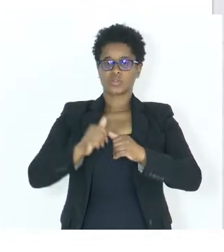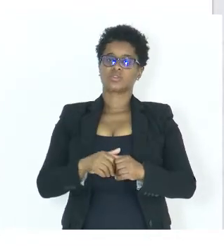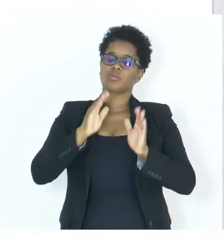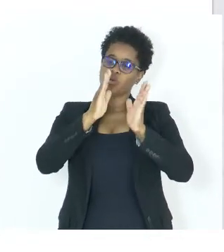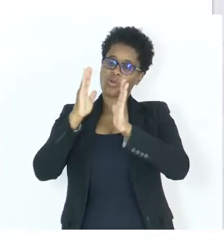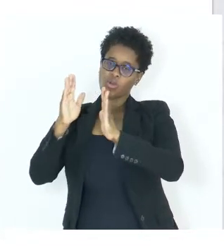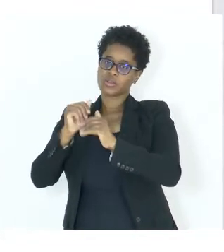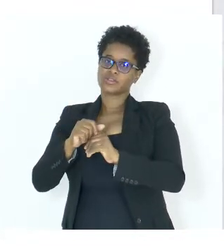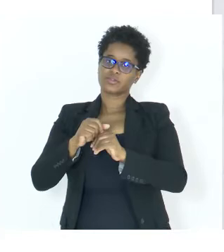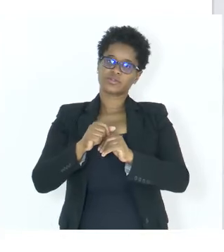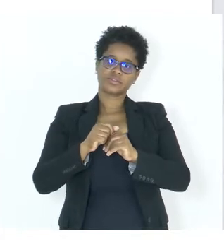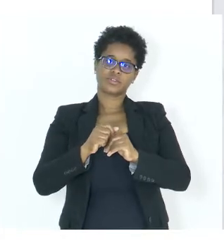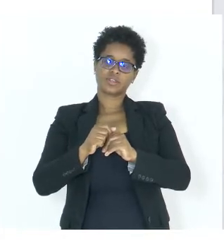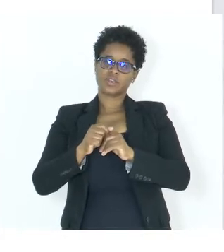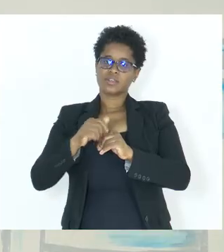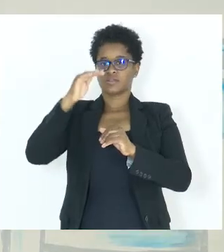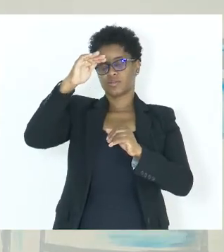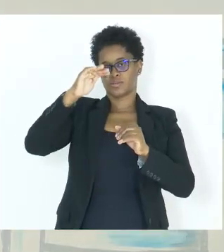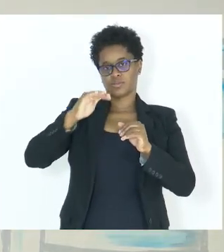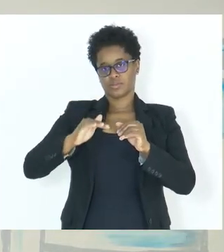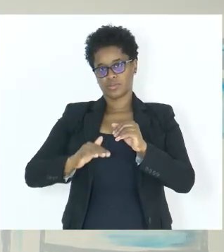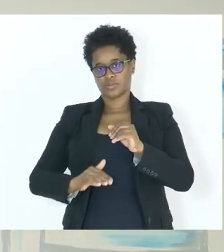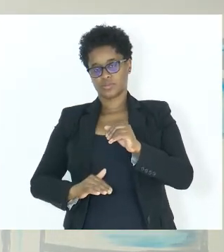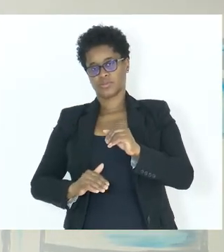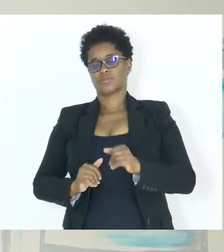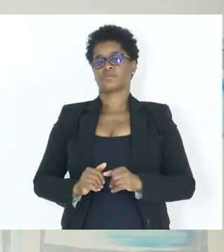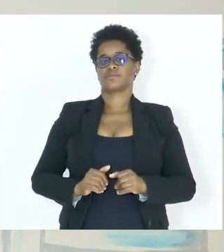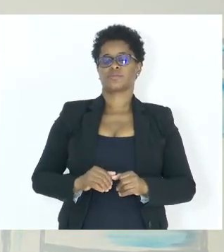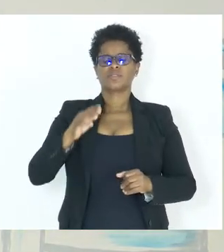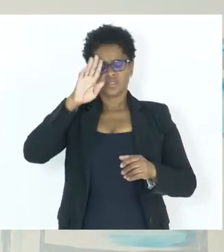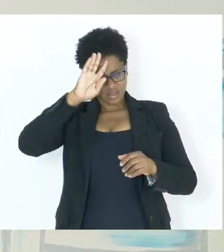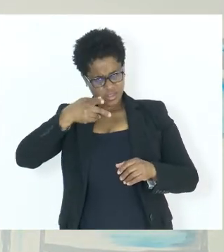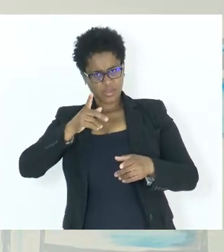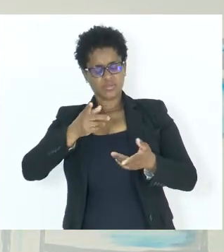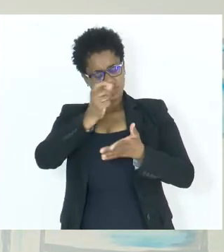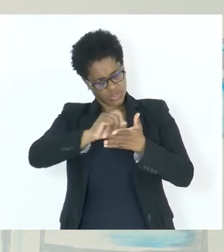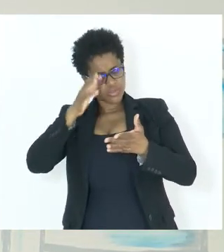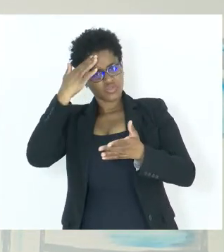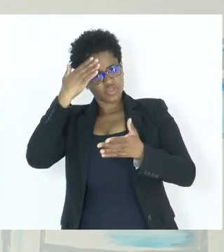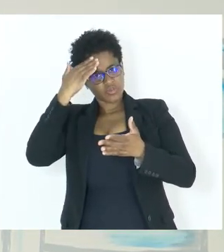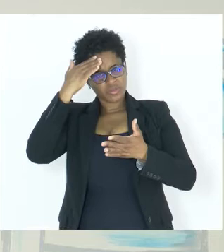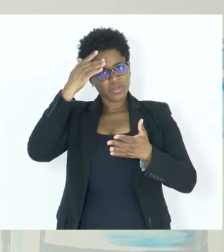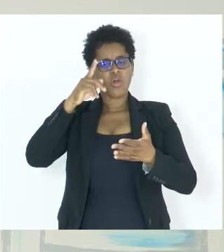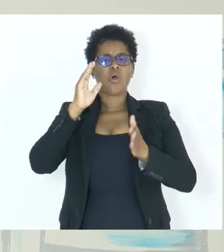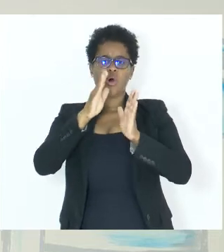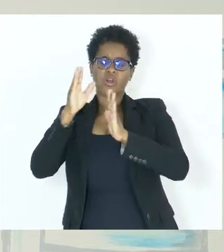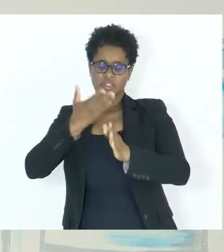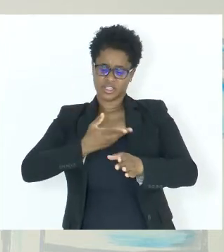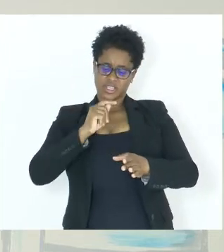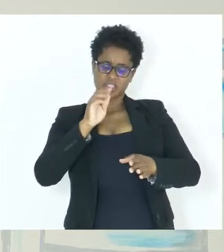por ordem decrescente. Vocês sabem o que significa escrever números por ordem